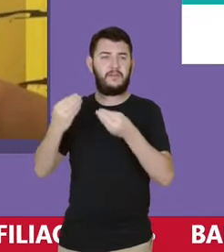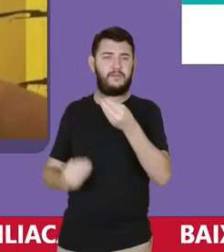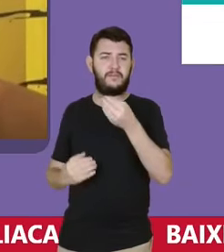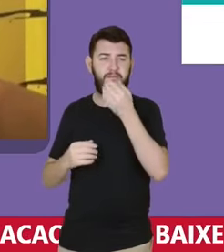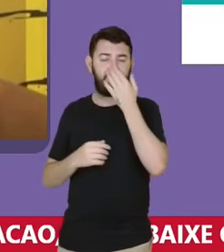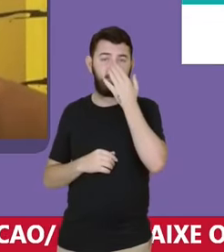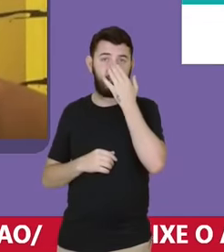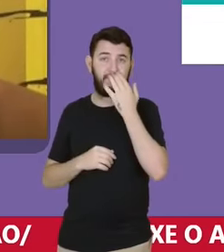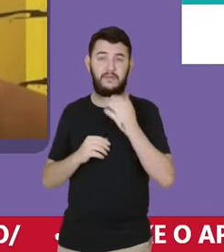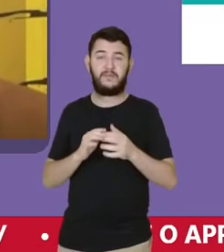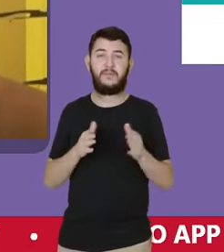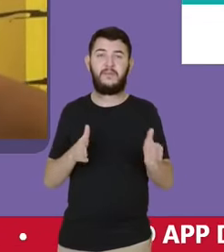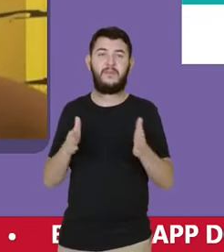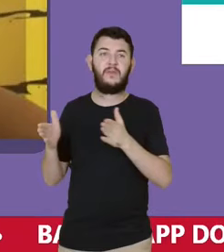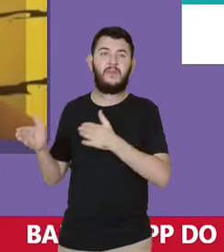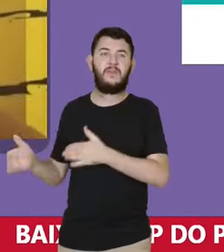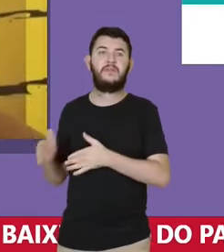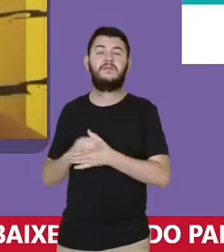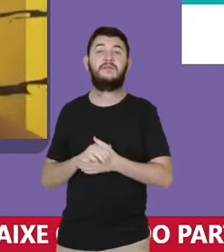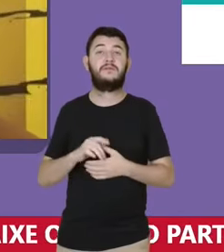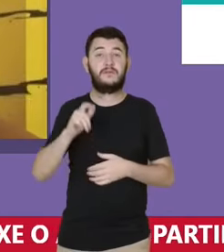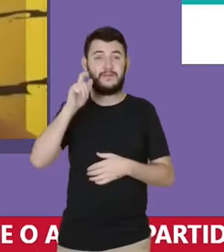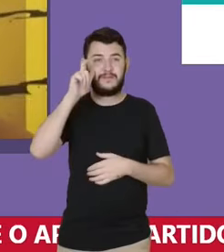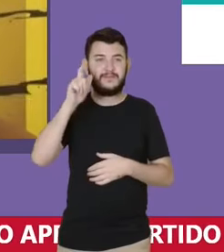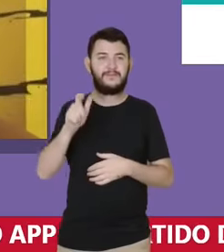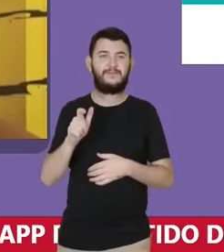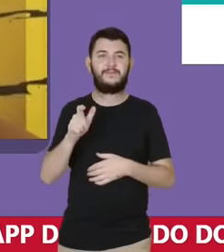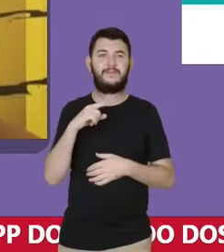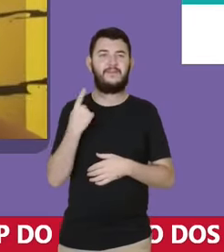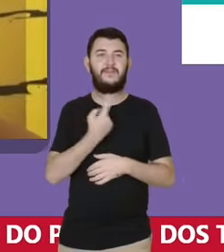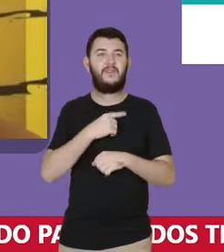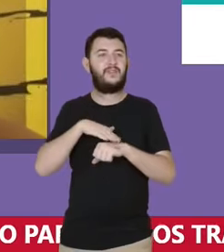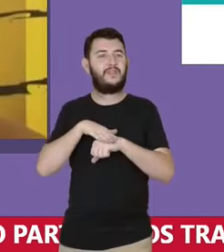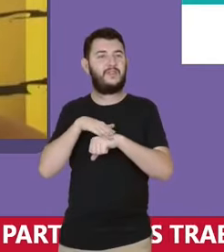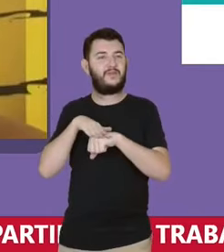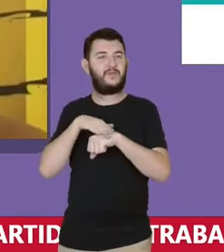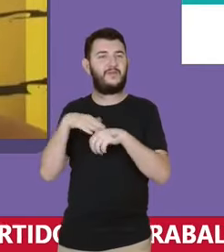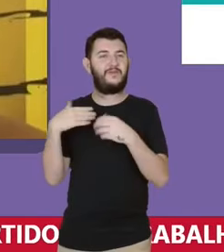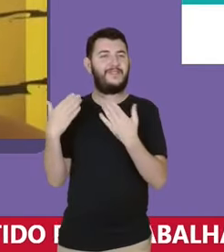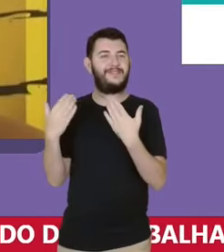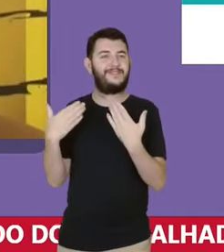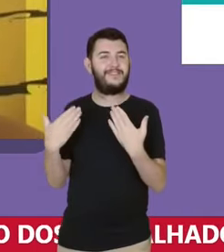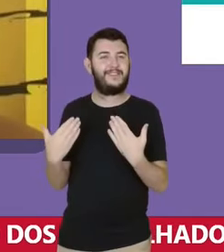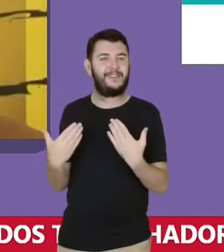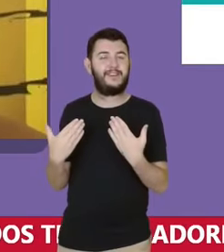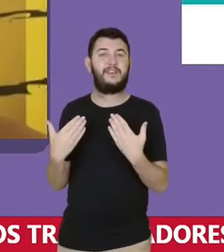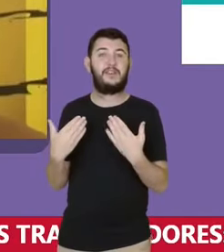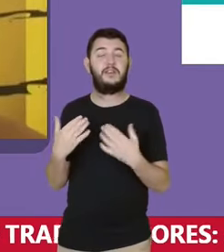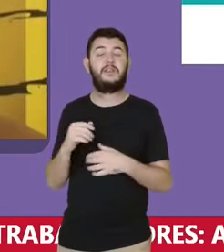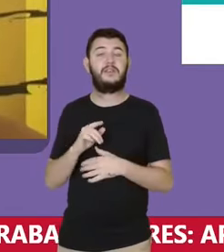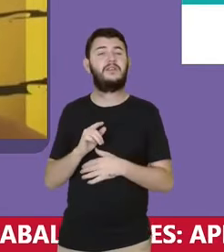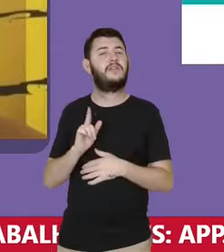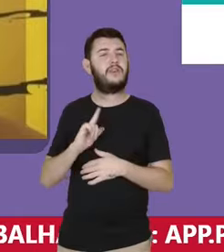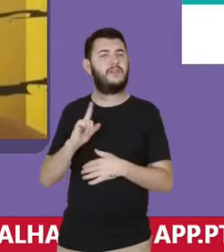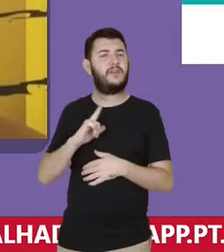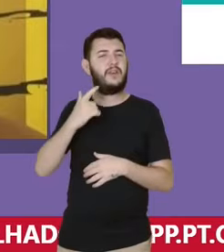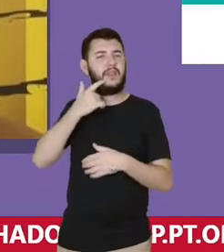Então, é interessante que a gente possa conversar um pouco também. Nós tivemos agora, né, a Marcha das